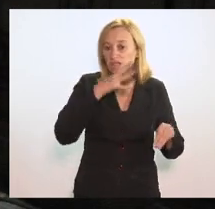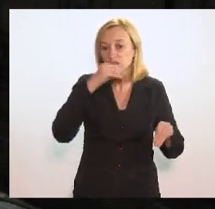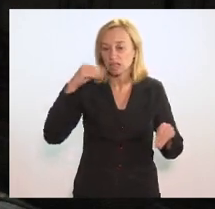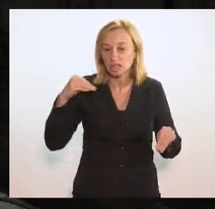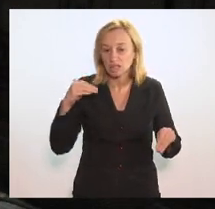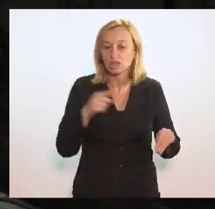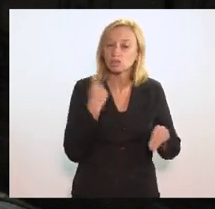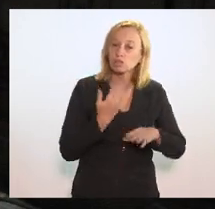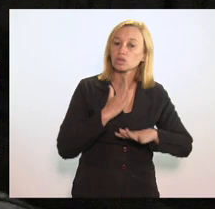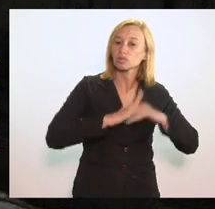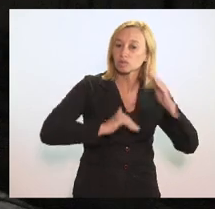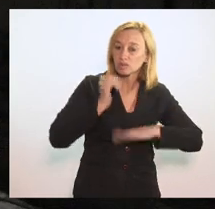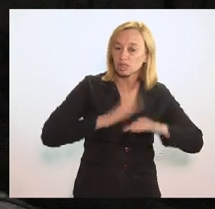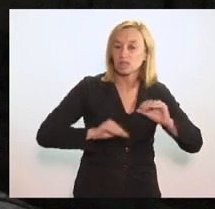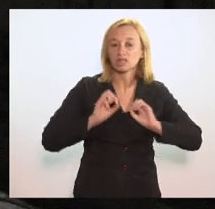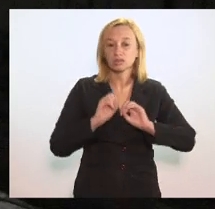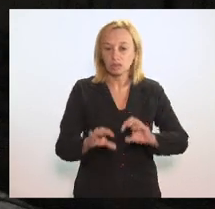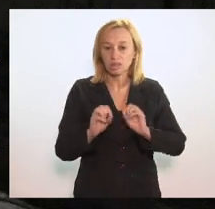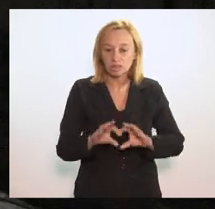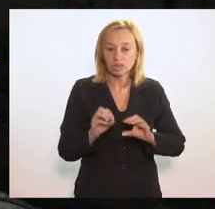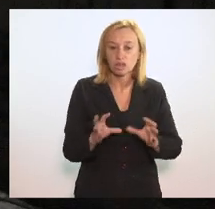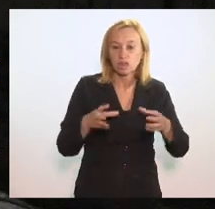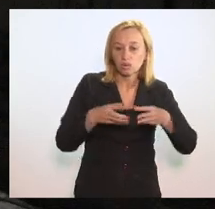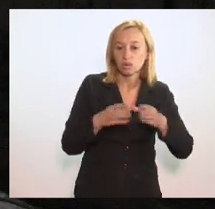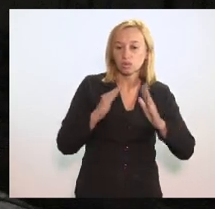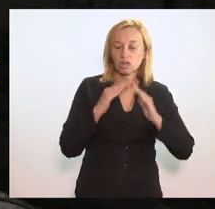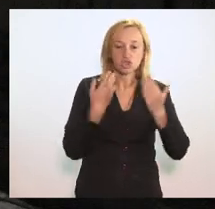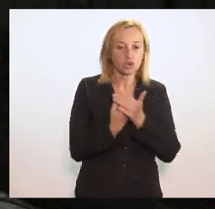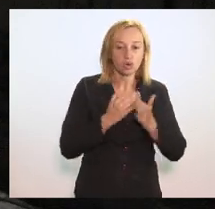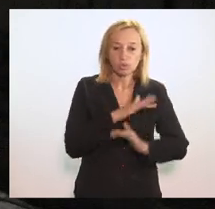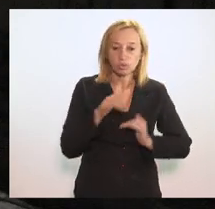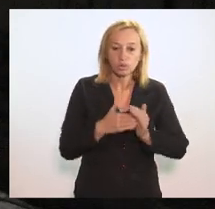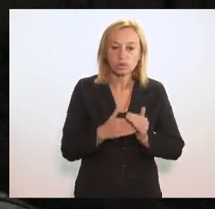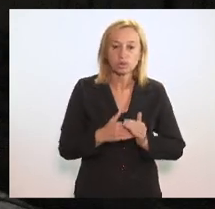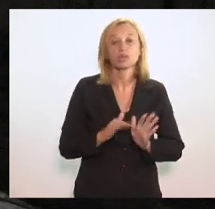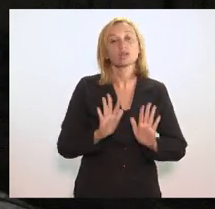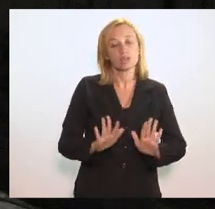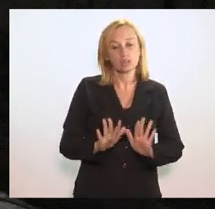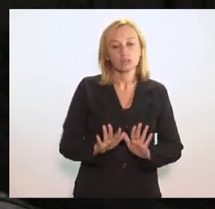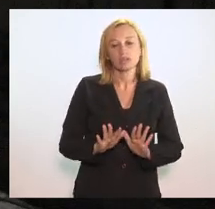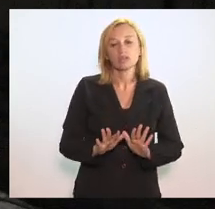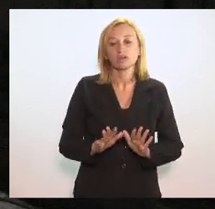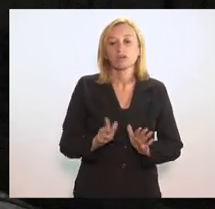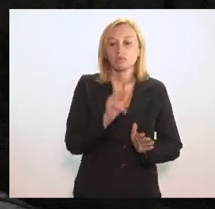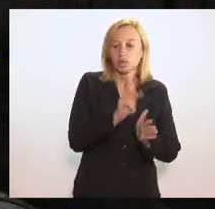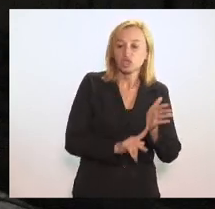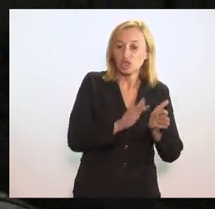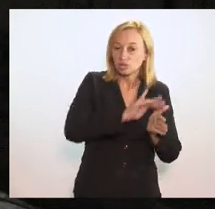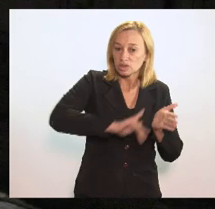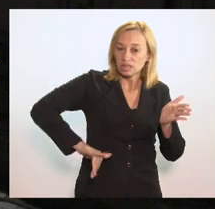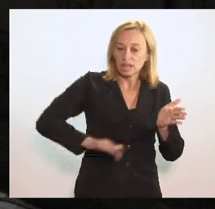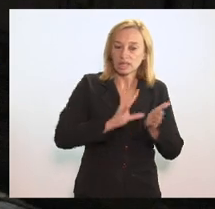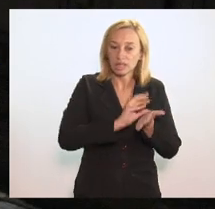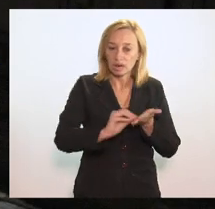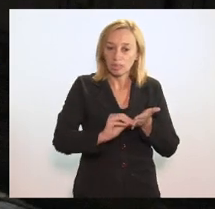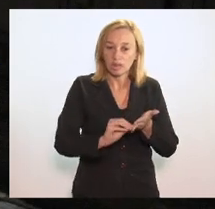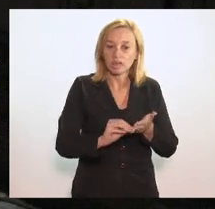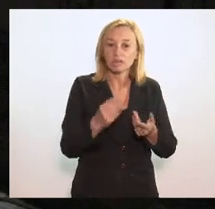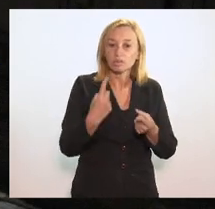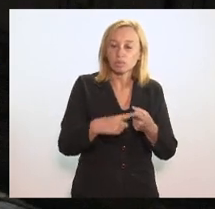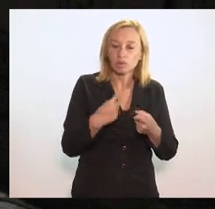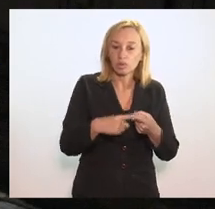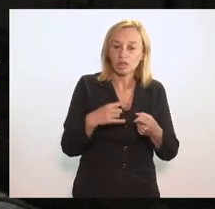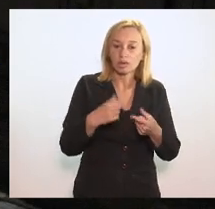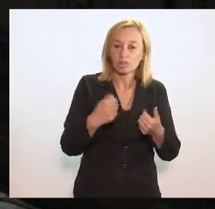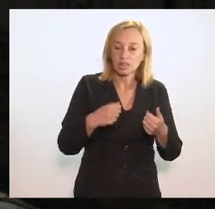nossos profissionais de educação e a comunidade escolar como um todo. Então, tem acordo que o projeto saia da pauta, porque, a priori,